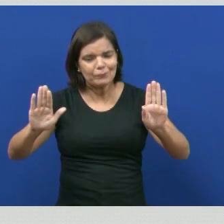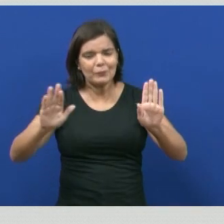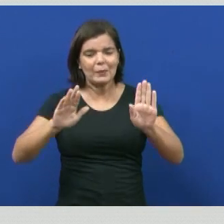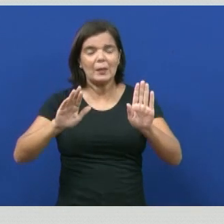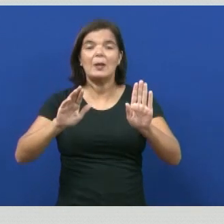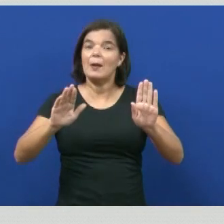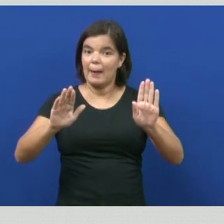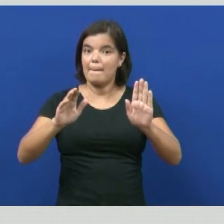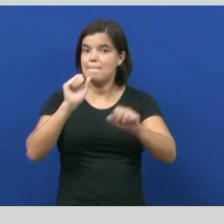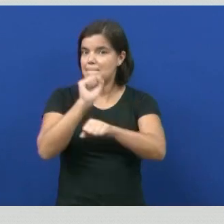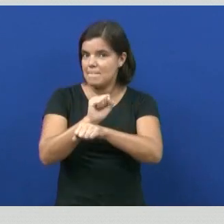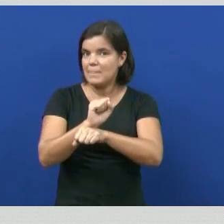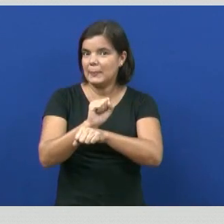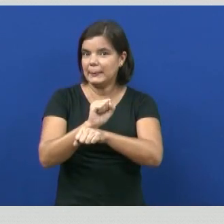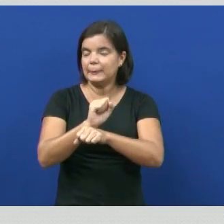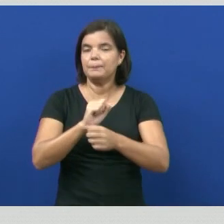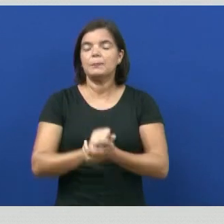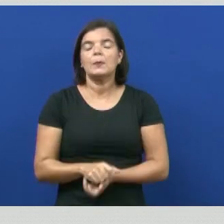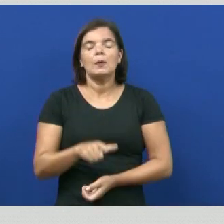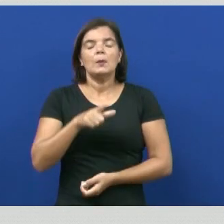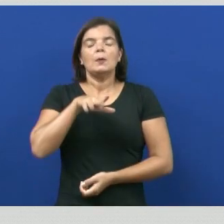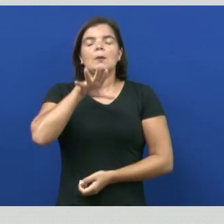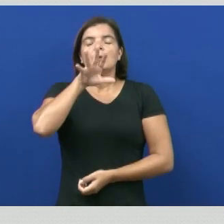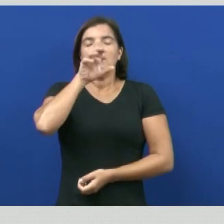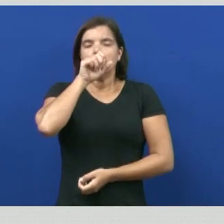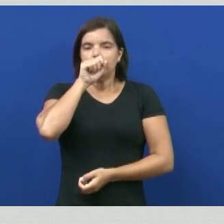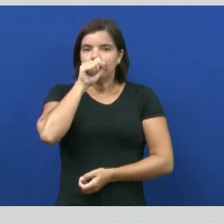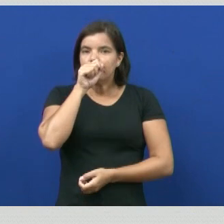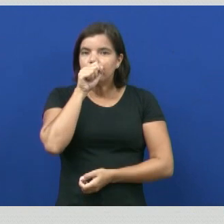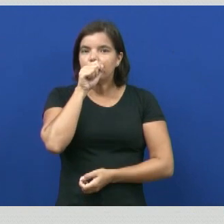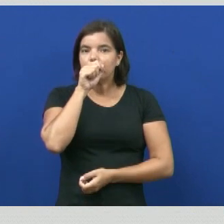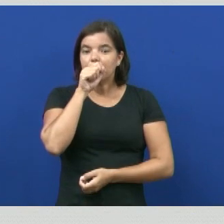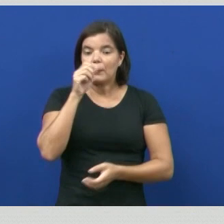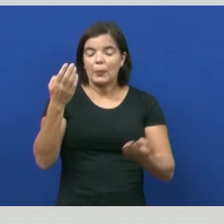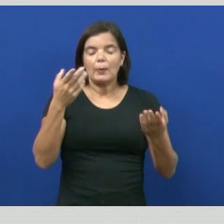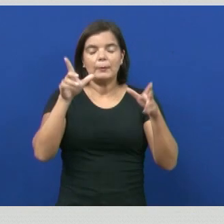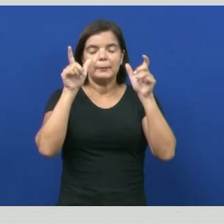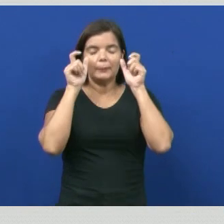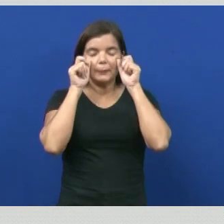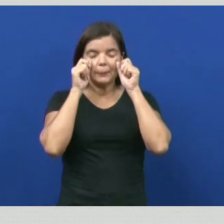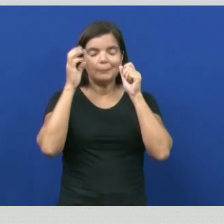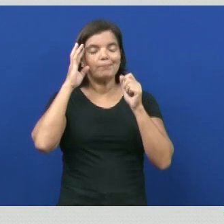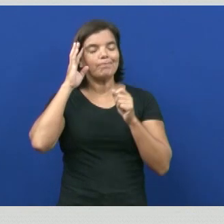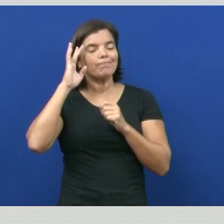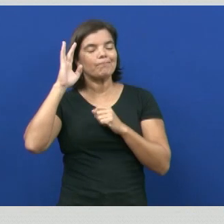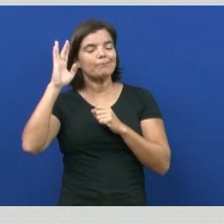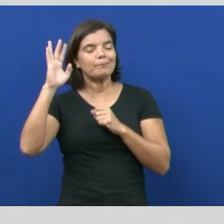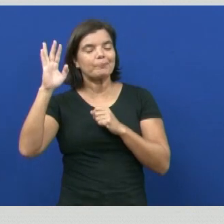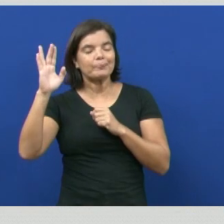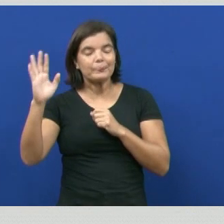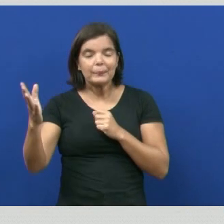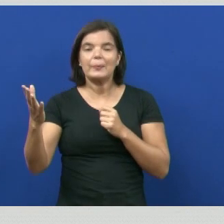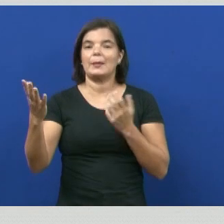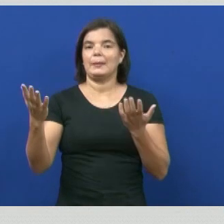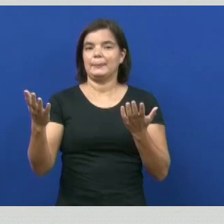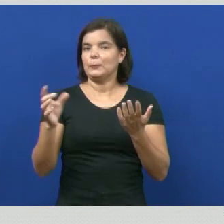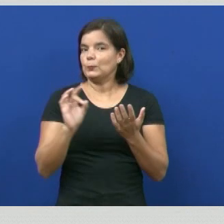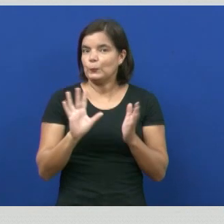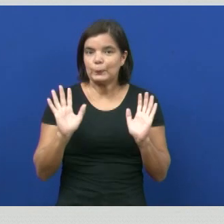andares, obrigando-o a parar. Respirou fundo, fechando os olhos para ter a momentânea ilusão